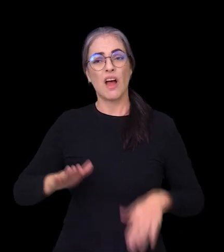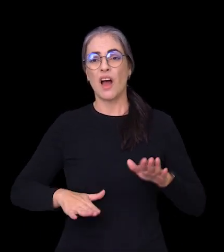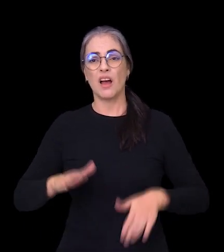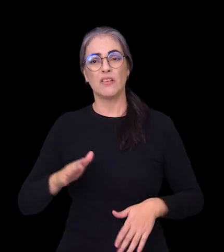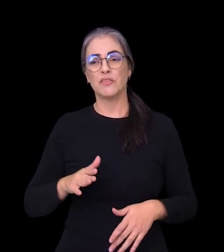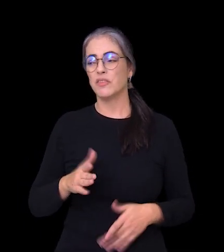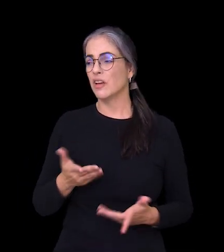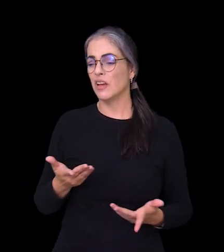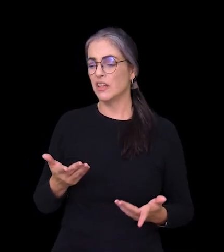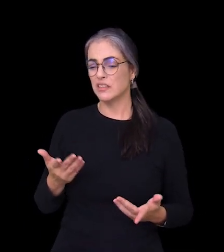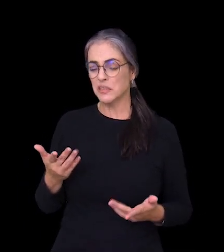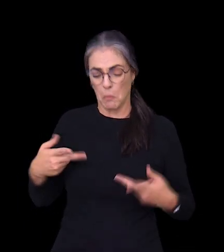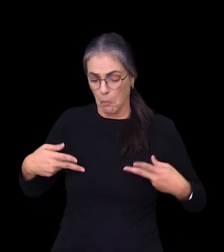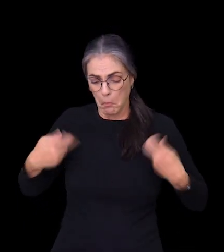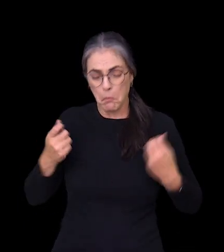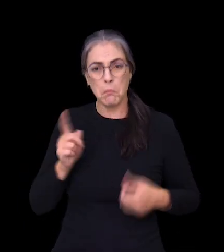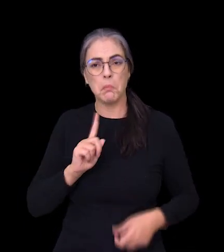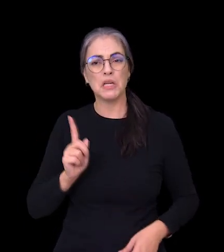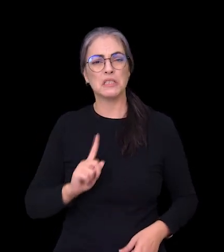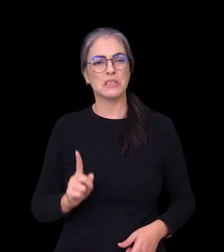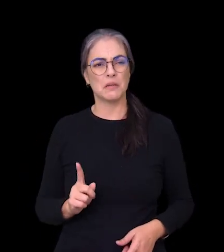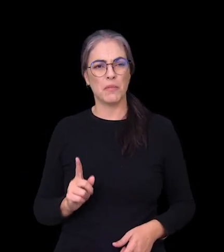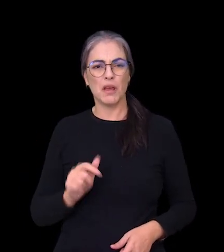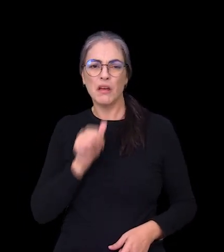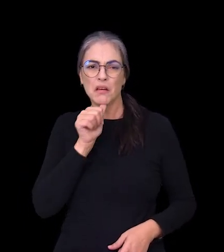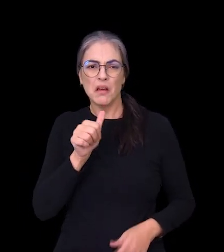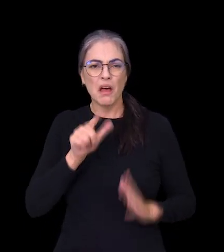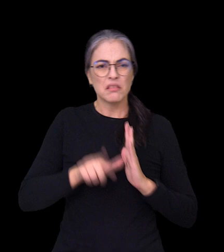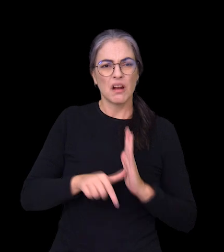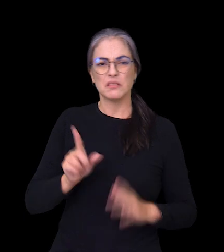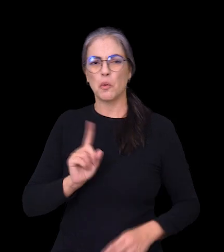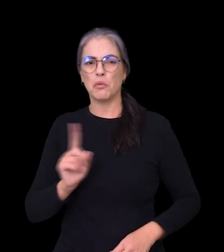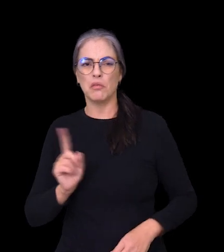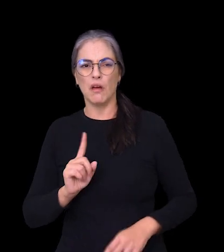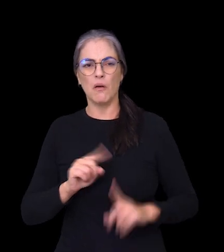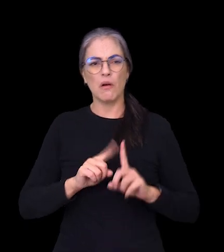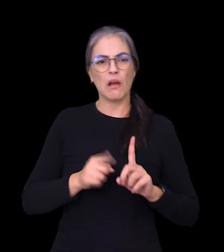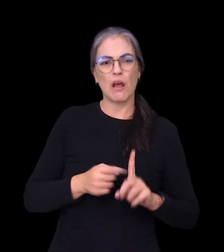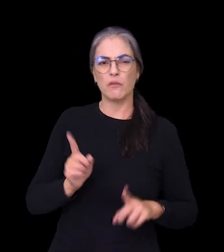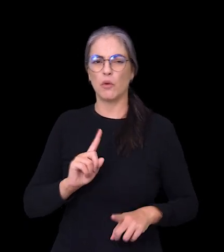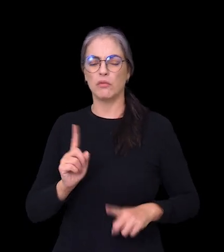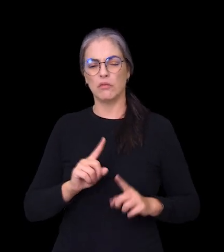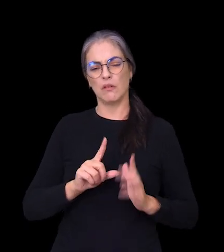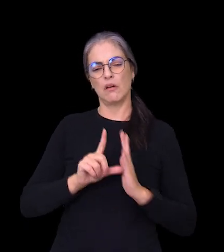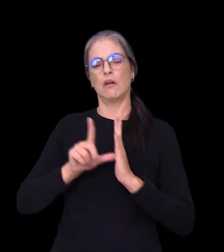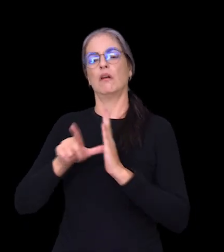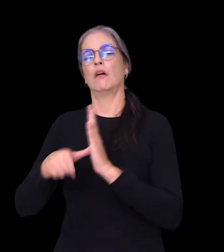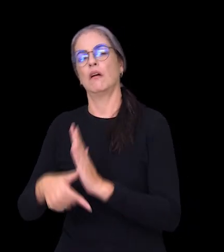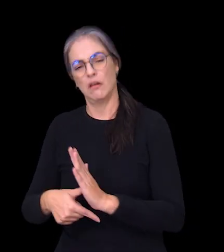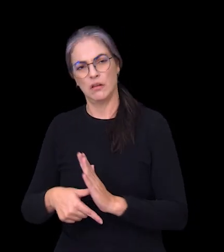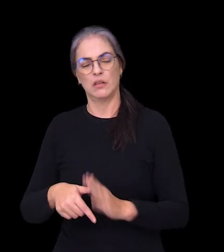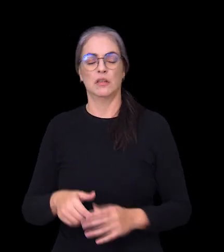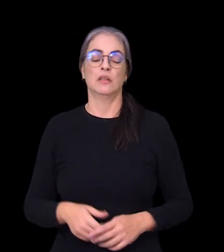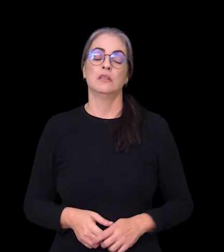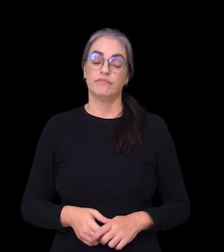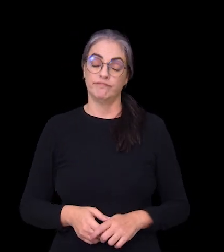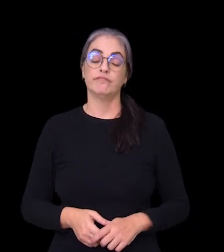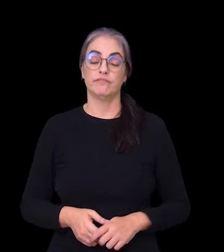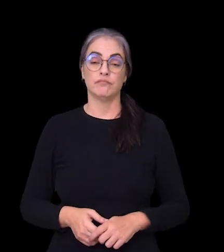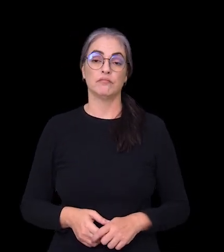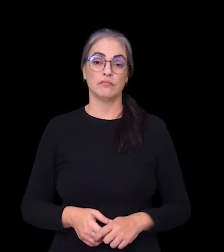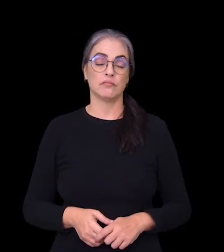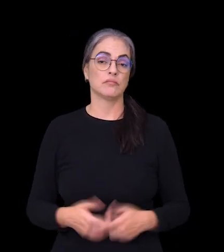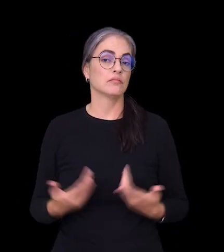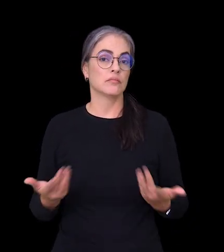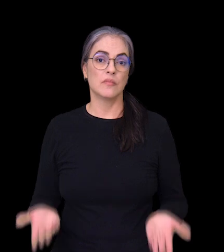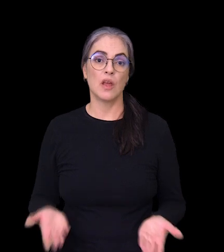menstrual ainda tão regularizado, então esse atraso ele demora a ser identificado. Né? Então, começa ali no próprio